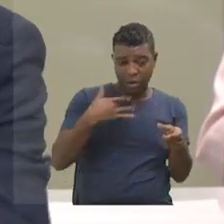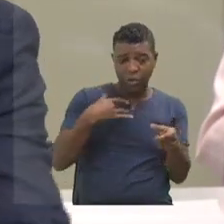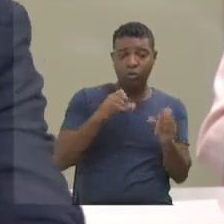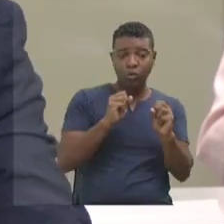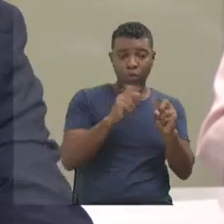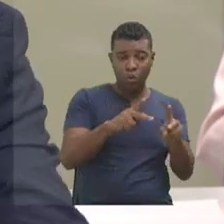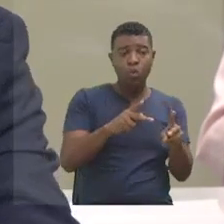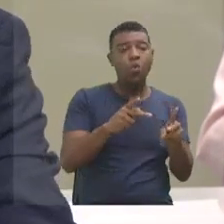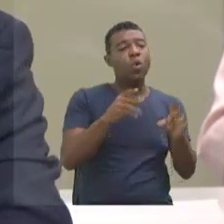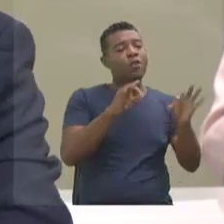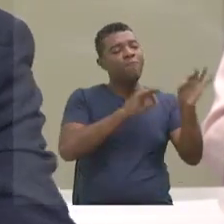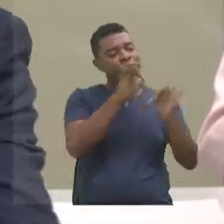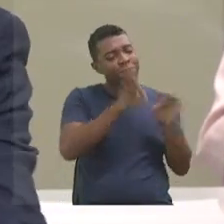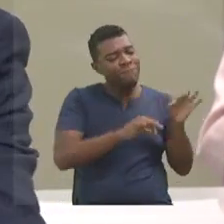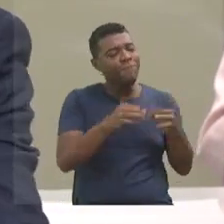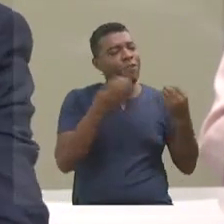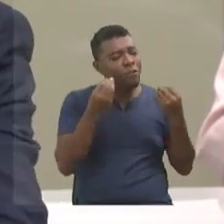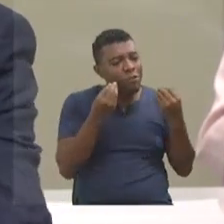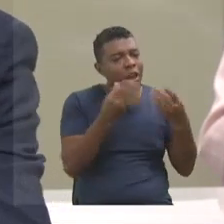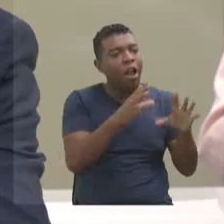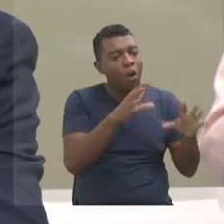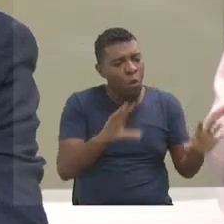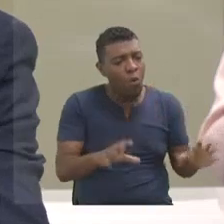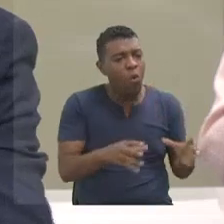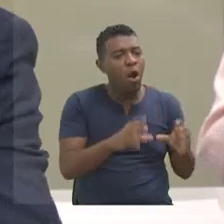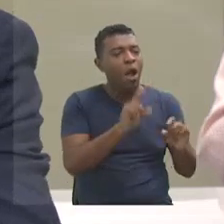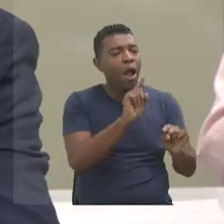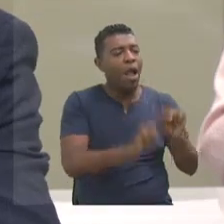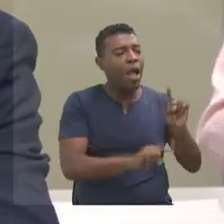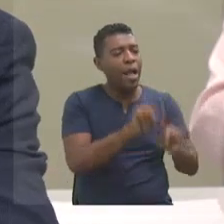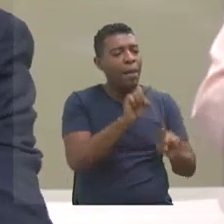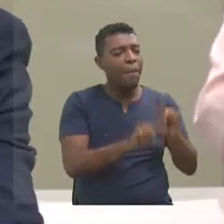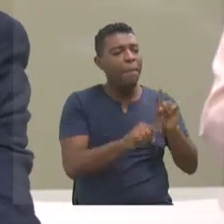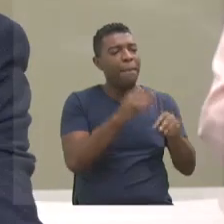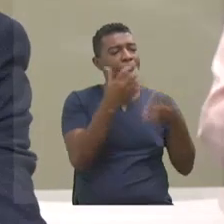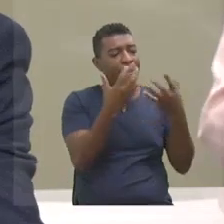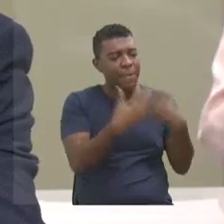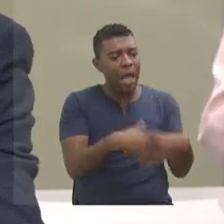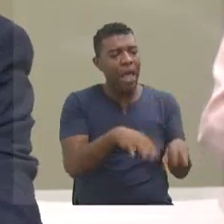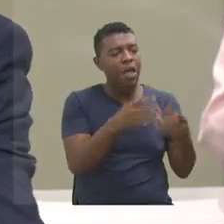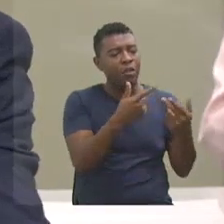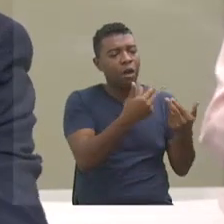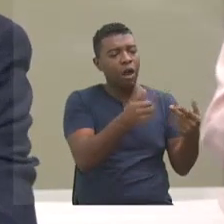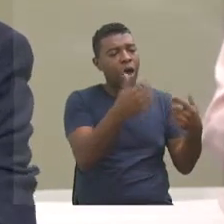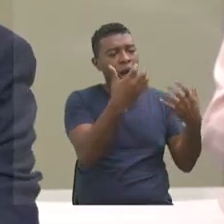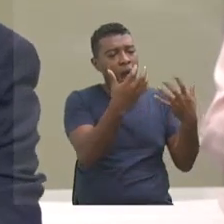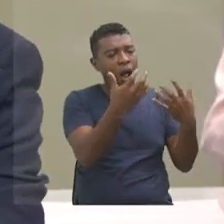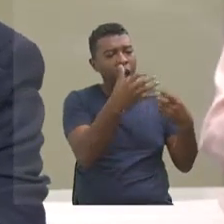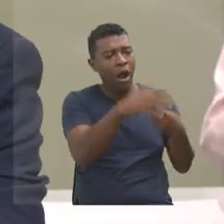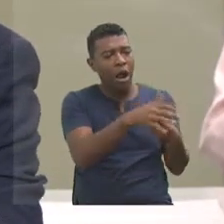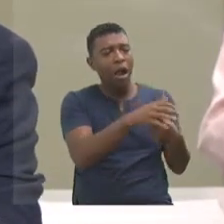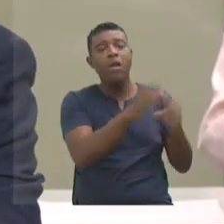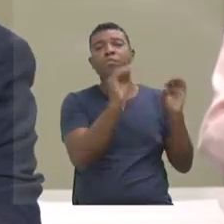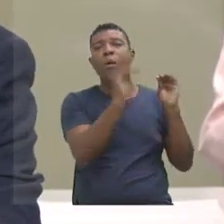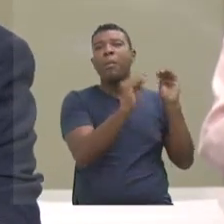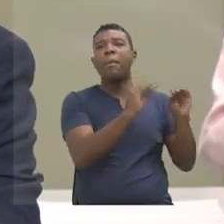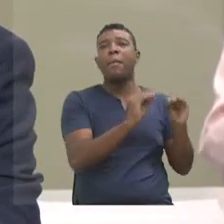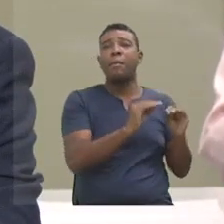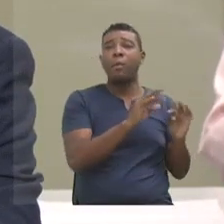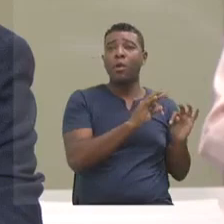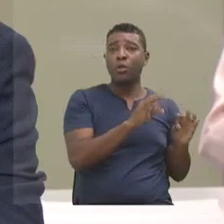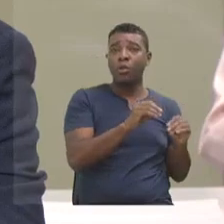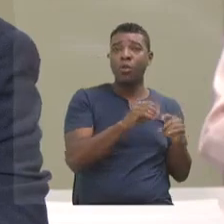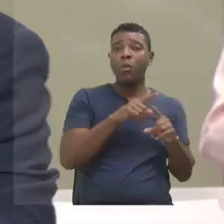que hoje não funcionam porque não tem condição de montar uma equipe mímica mínima para poder manter aquela unidade básica de saúde